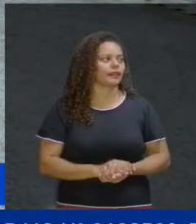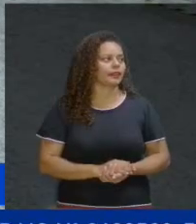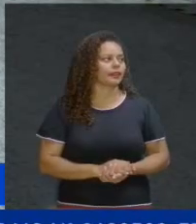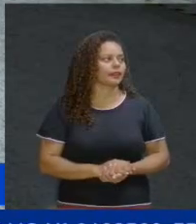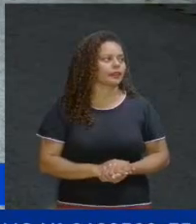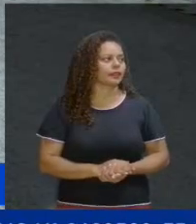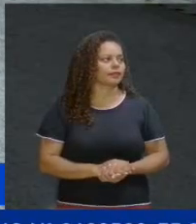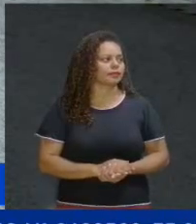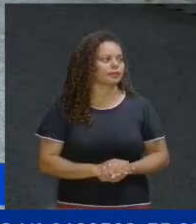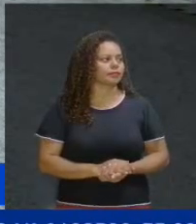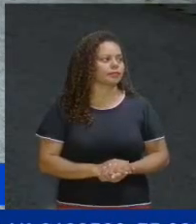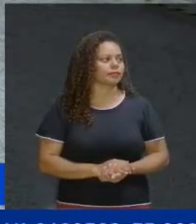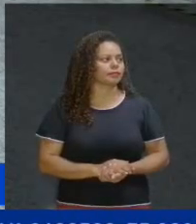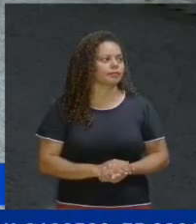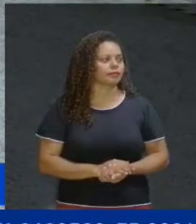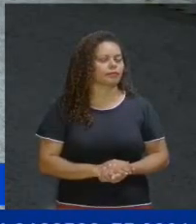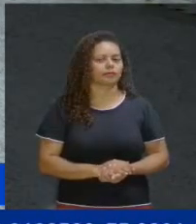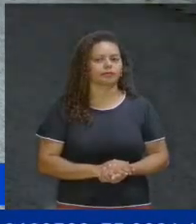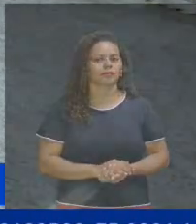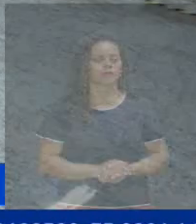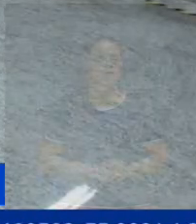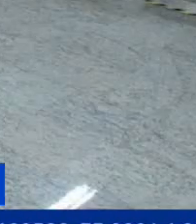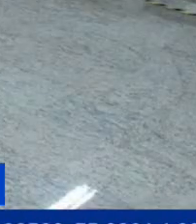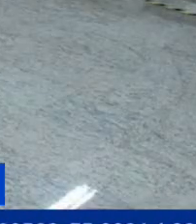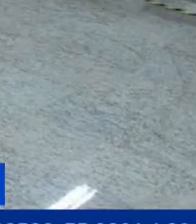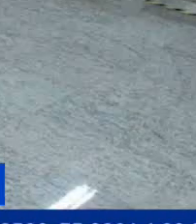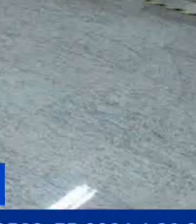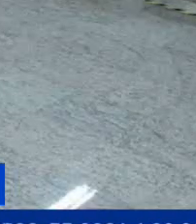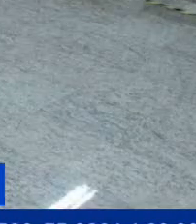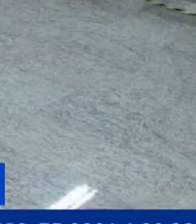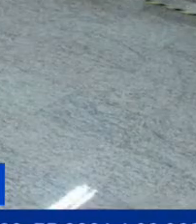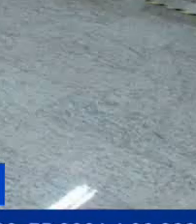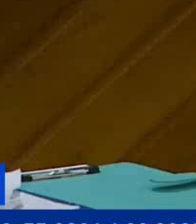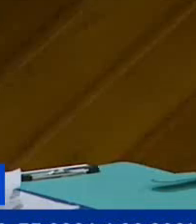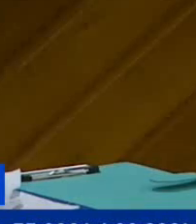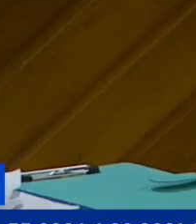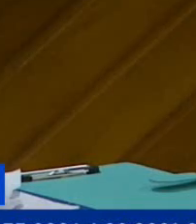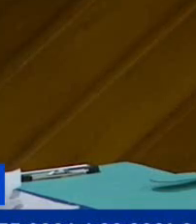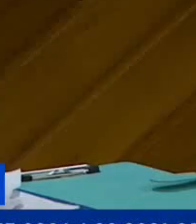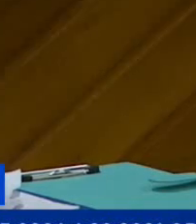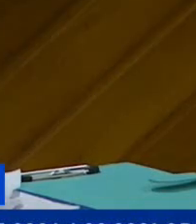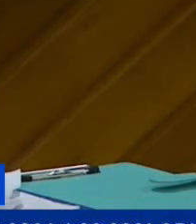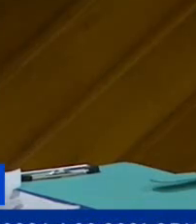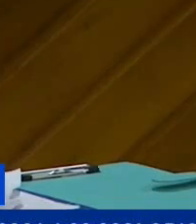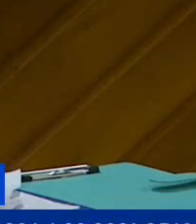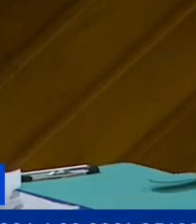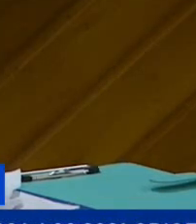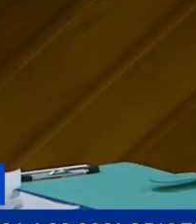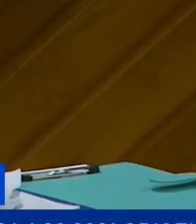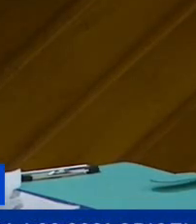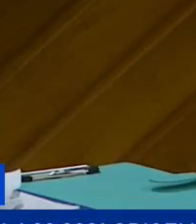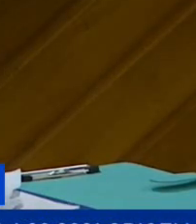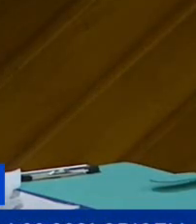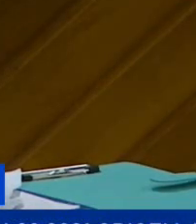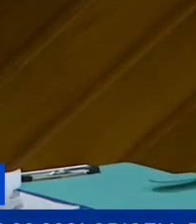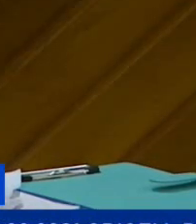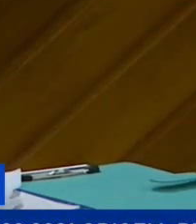Imagem ampla do plenário. Obrigada, senhor presidente, eminentes julgadores, ilustre advogada. O Ministério Público reitera os termos do